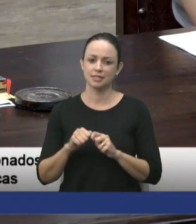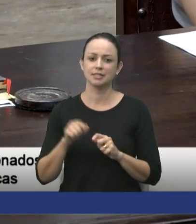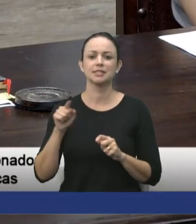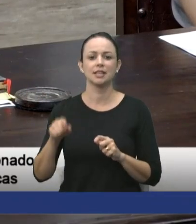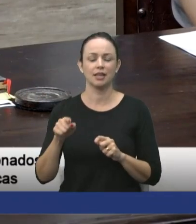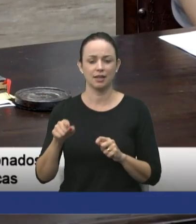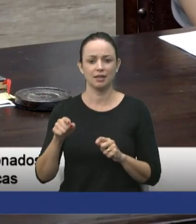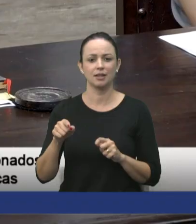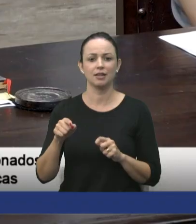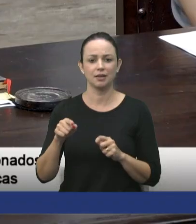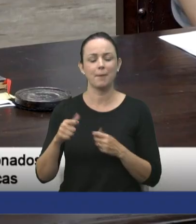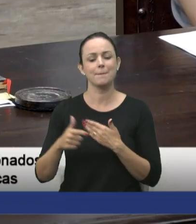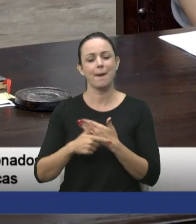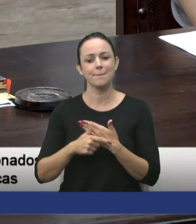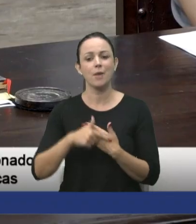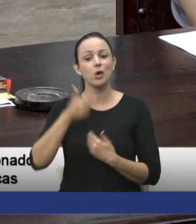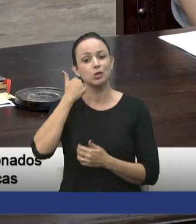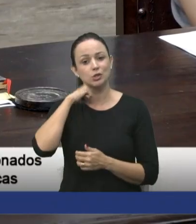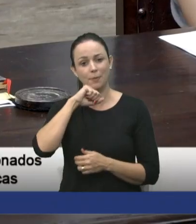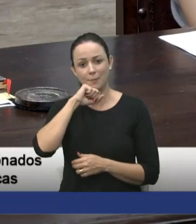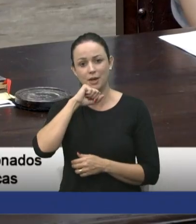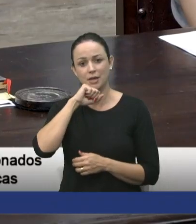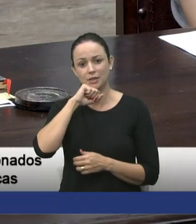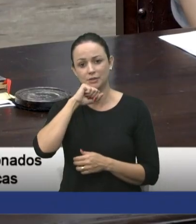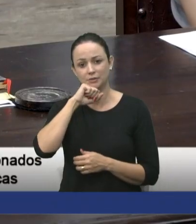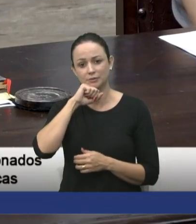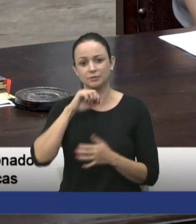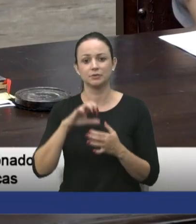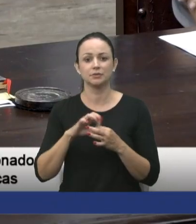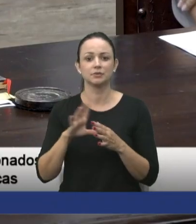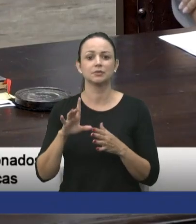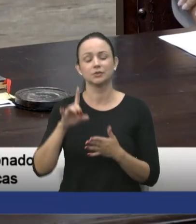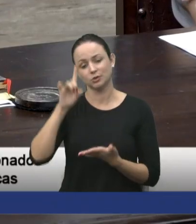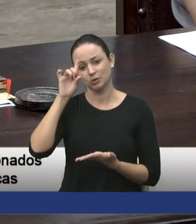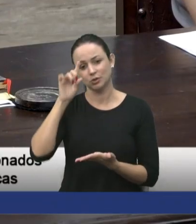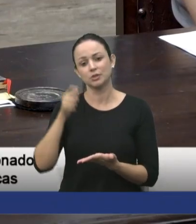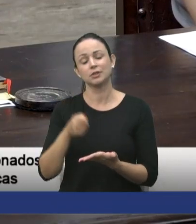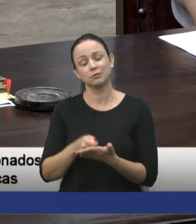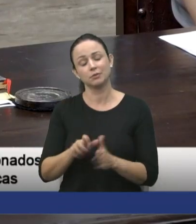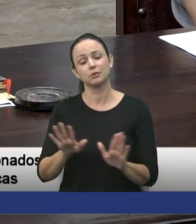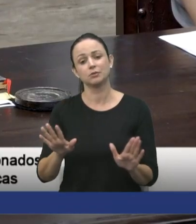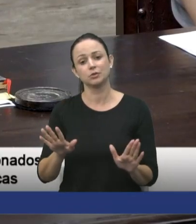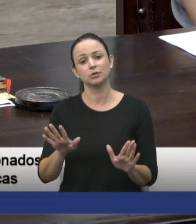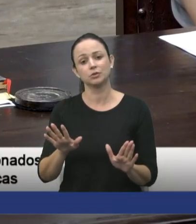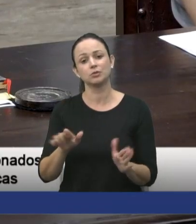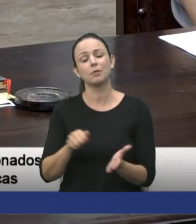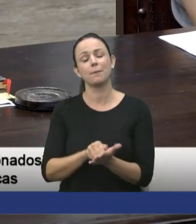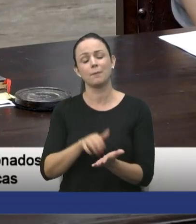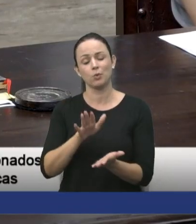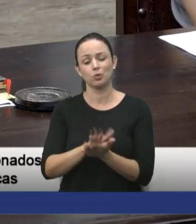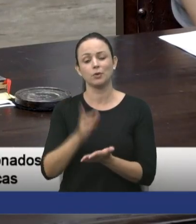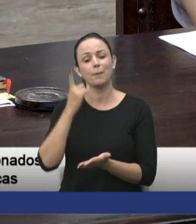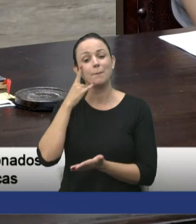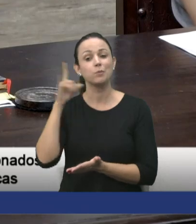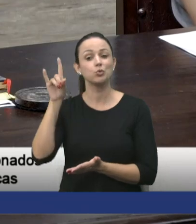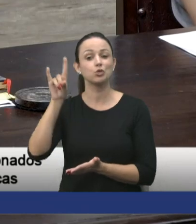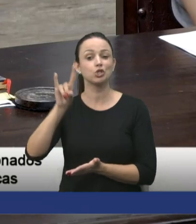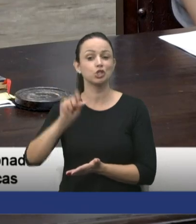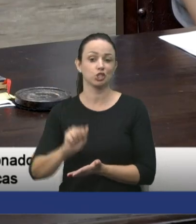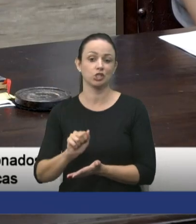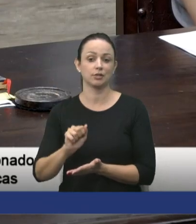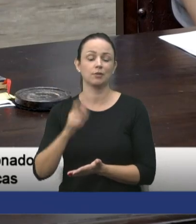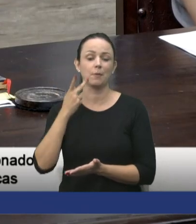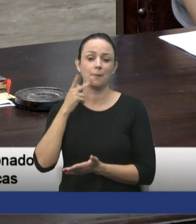mãe, deixando e, se bobear, determinando, sob pena de multa diária, que o pai